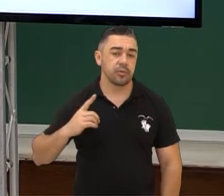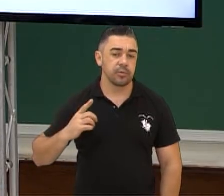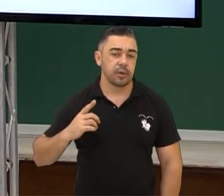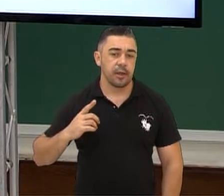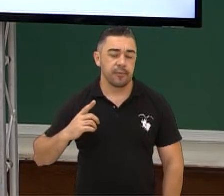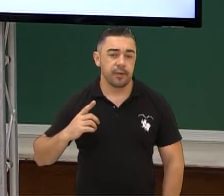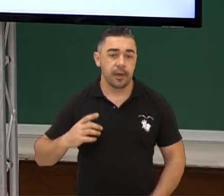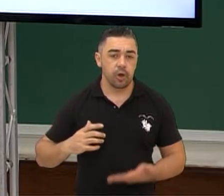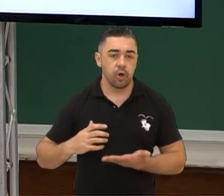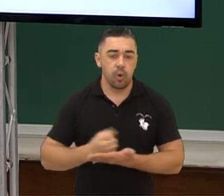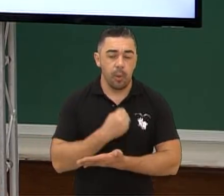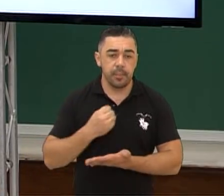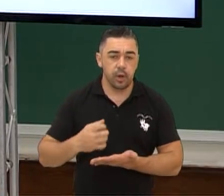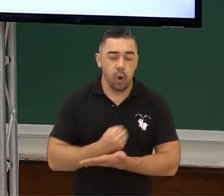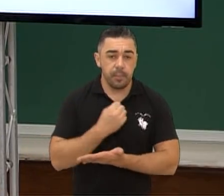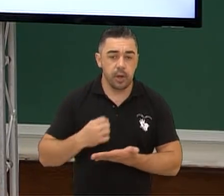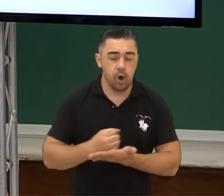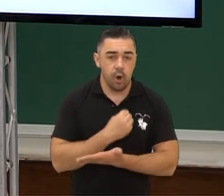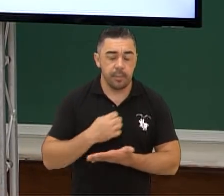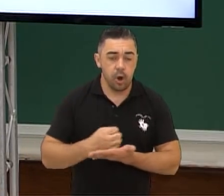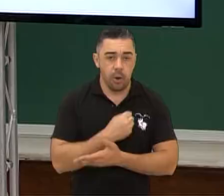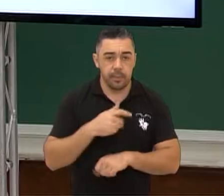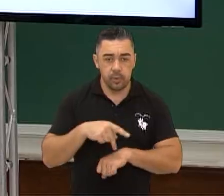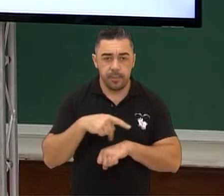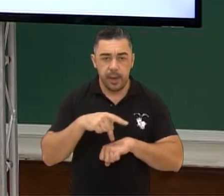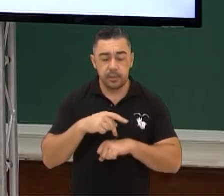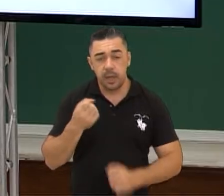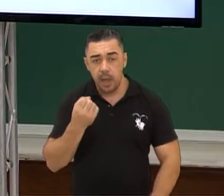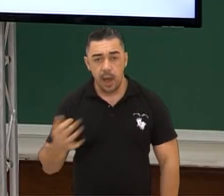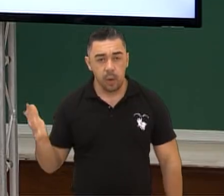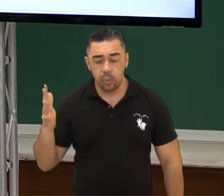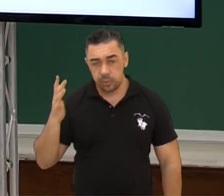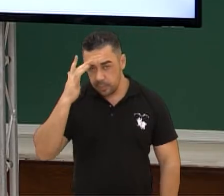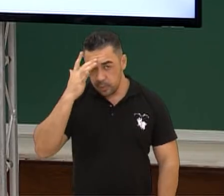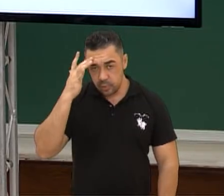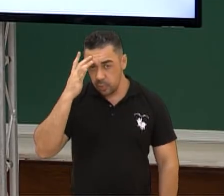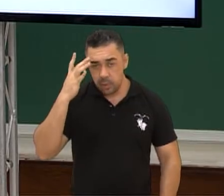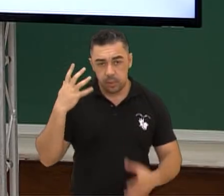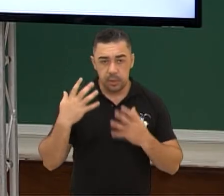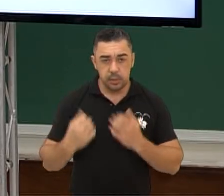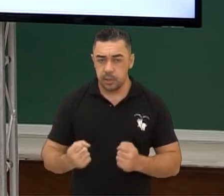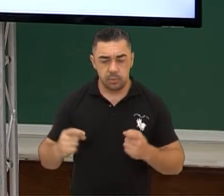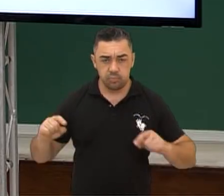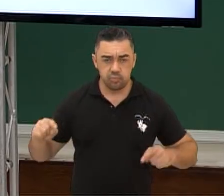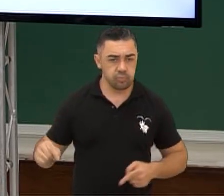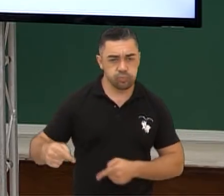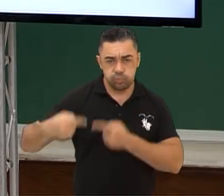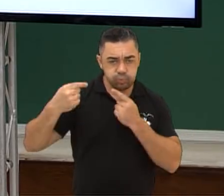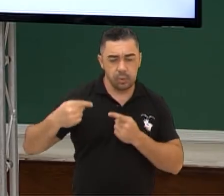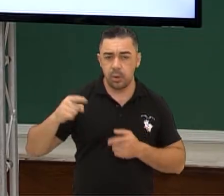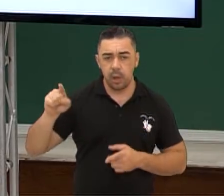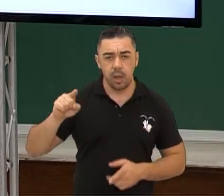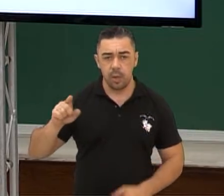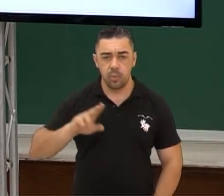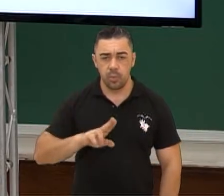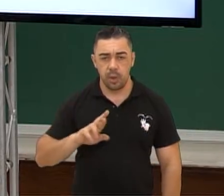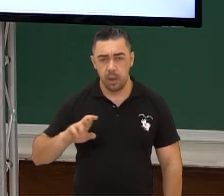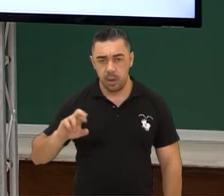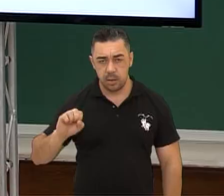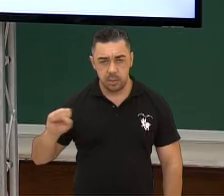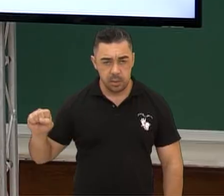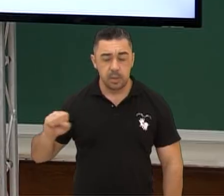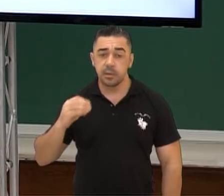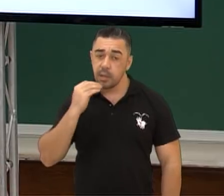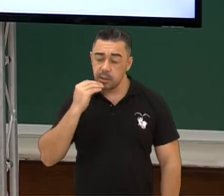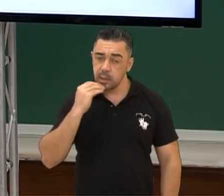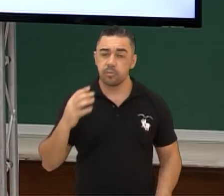de golpes de Estado no país e alguns rebeldes do interior do país, contrários à União Soviética, até estavam tentando